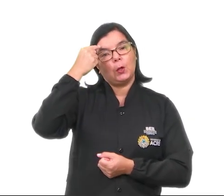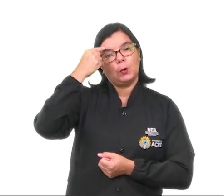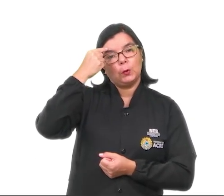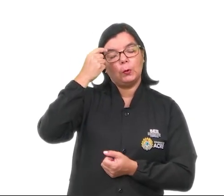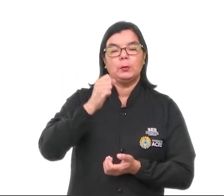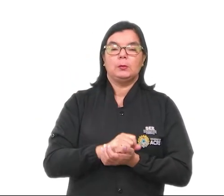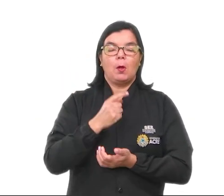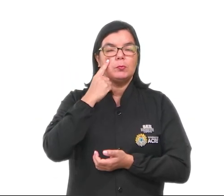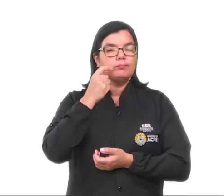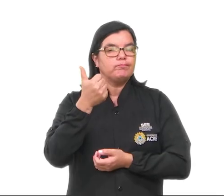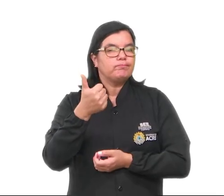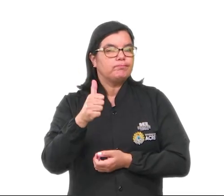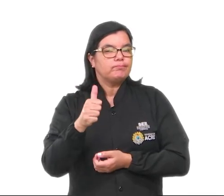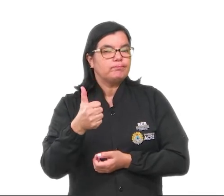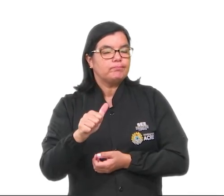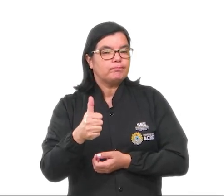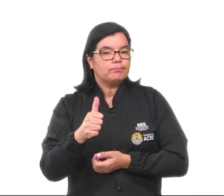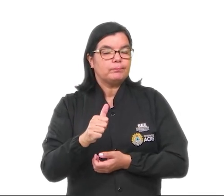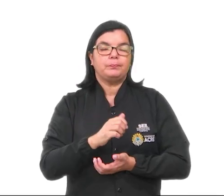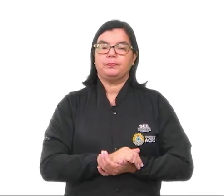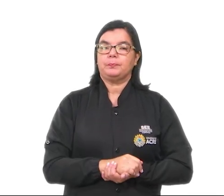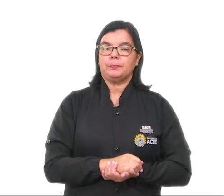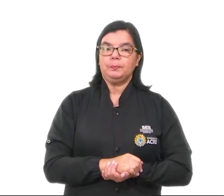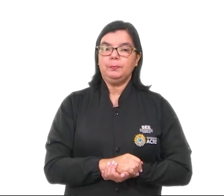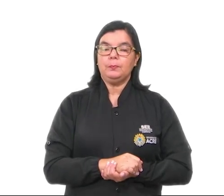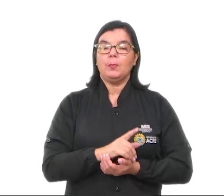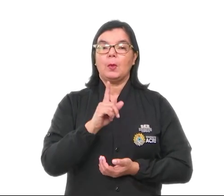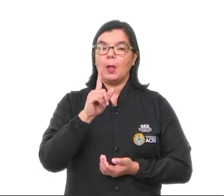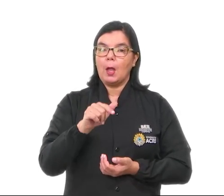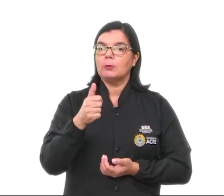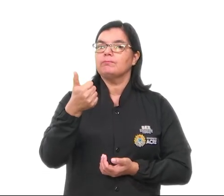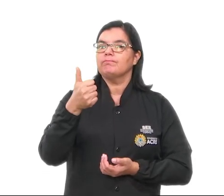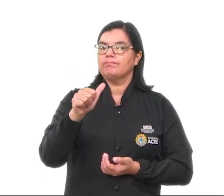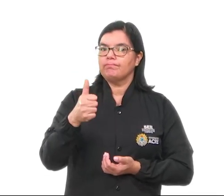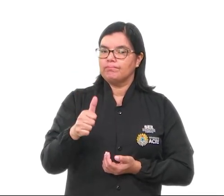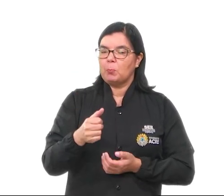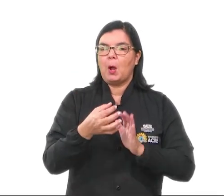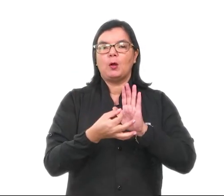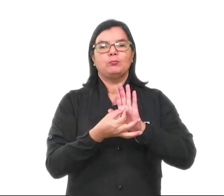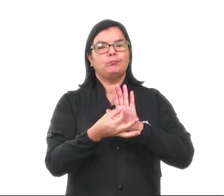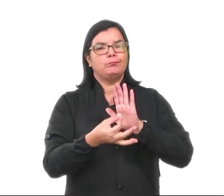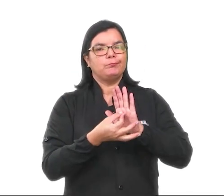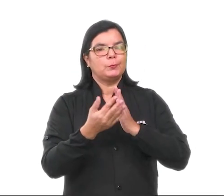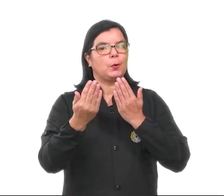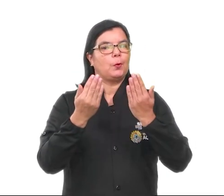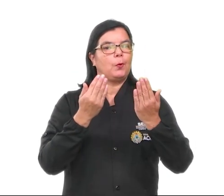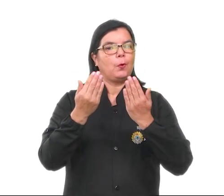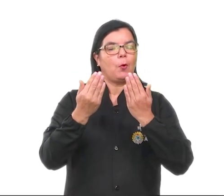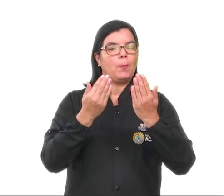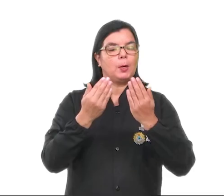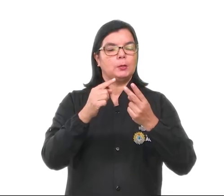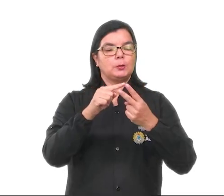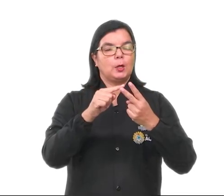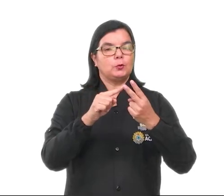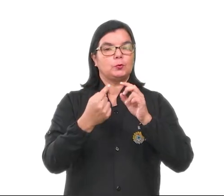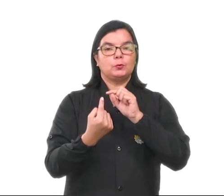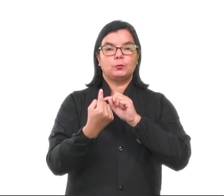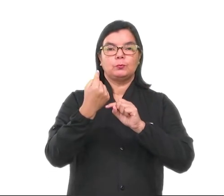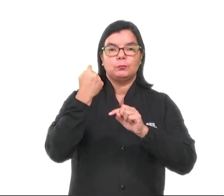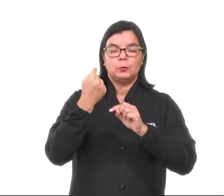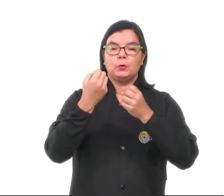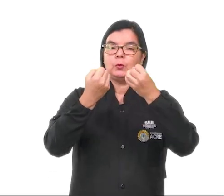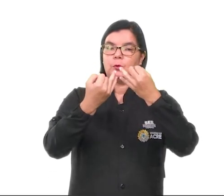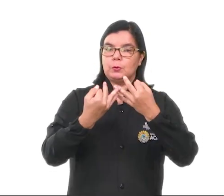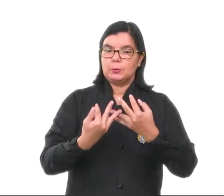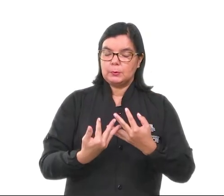suas análises, repito, são análises bem mais críticas em comparação aos dois outros autores